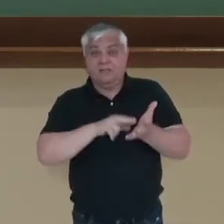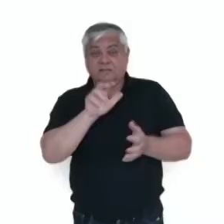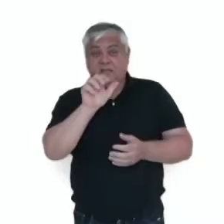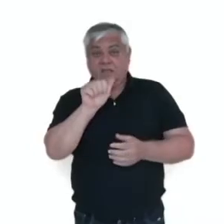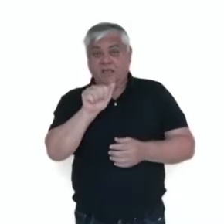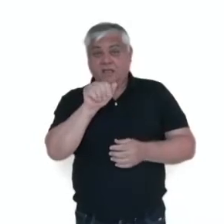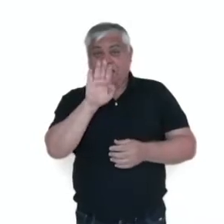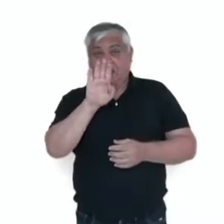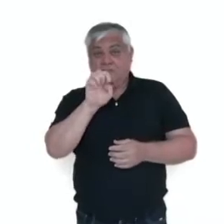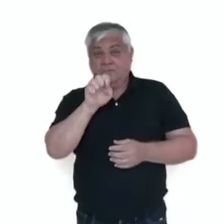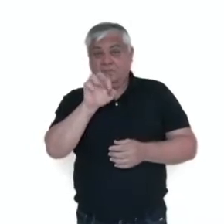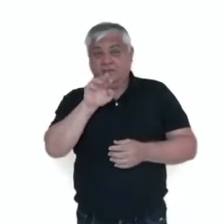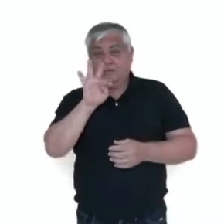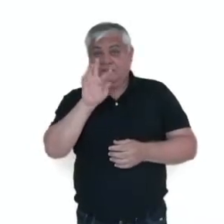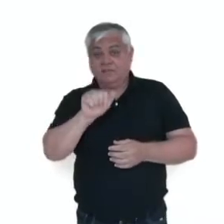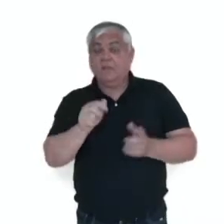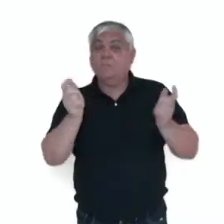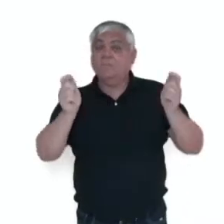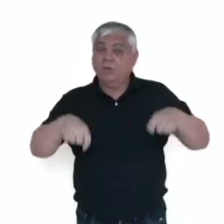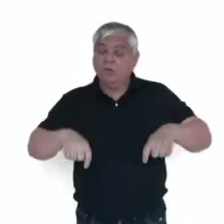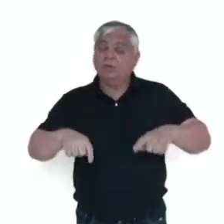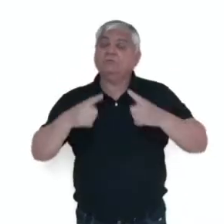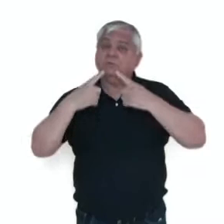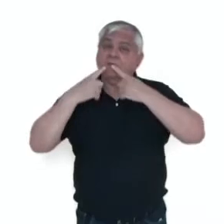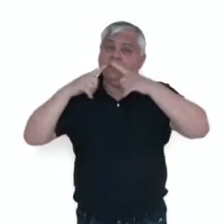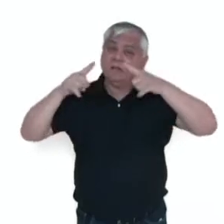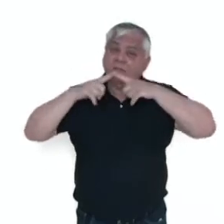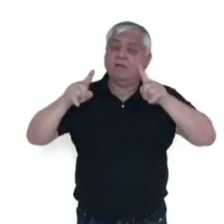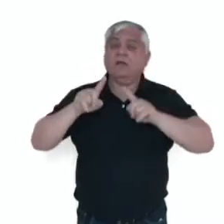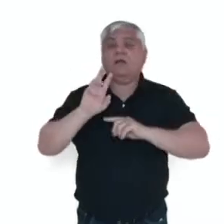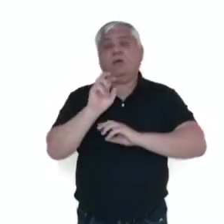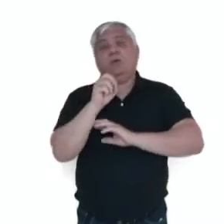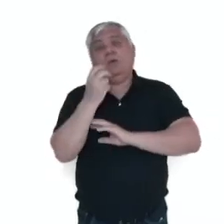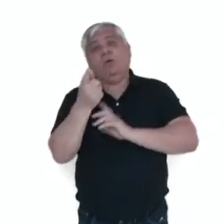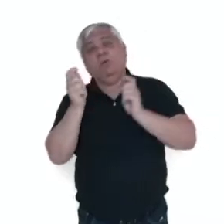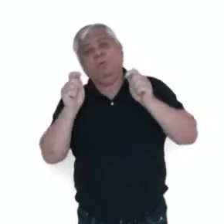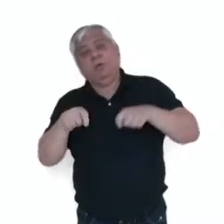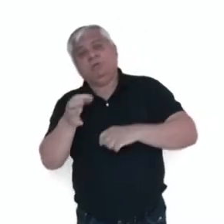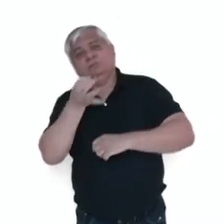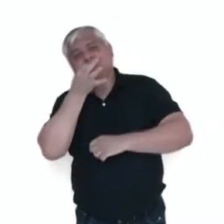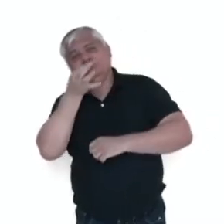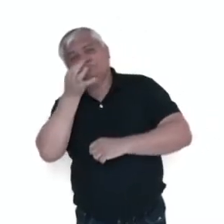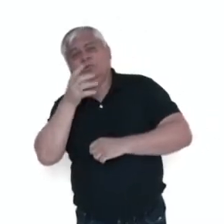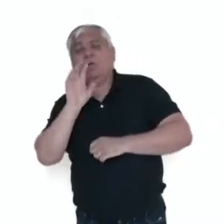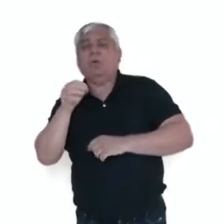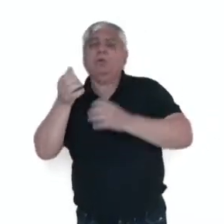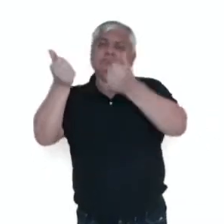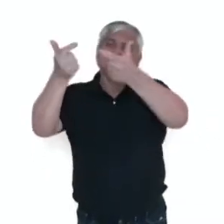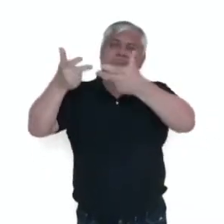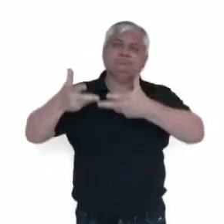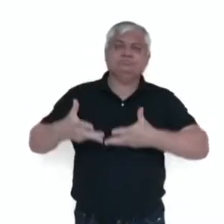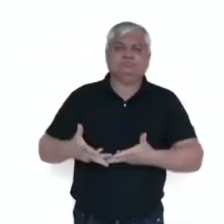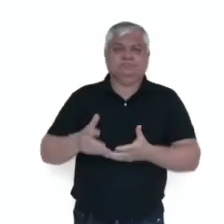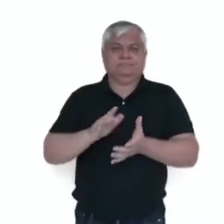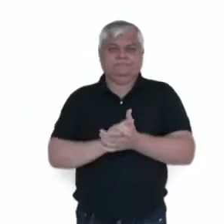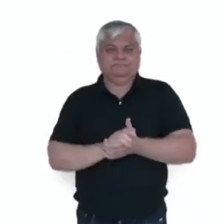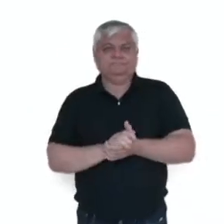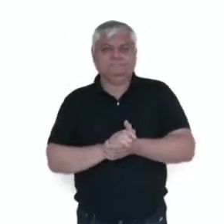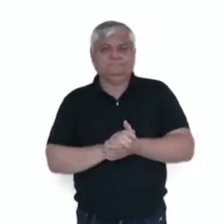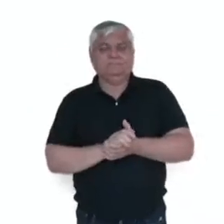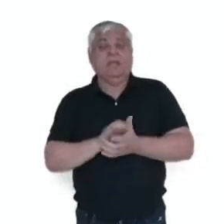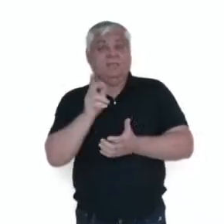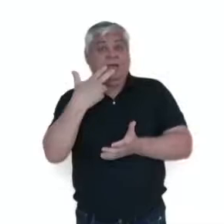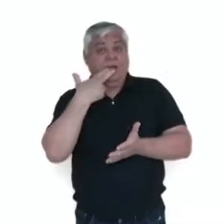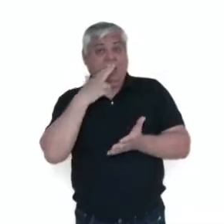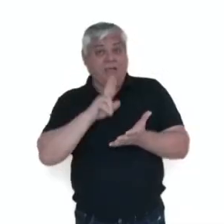carta que pode trazer uma reclamação, mas também pode trazer um relato. De qualquer forma, a carta